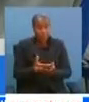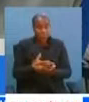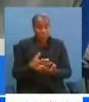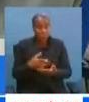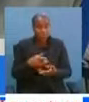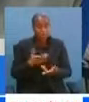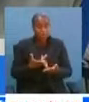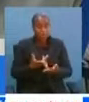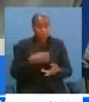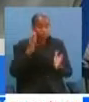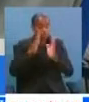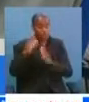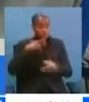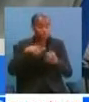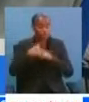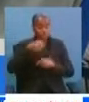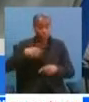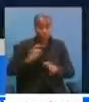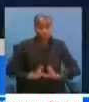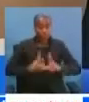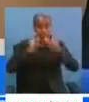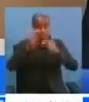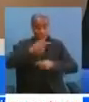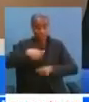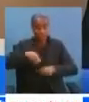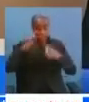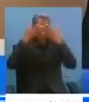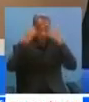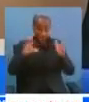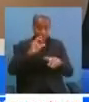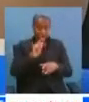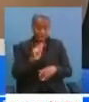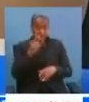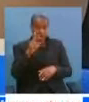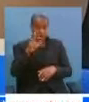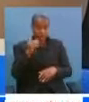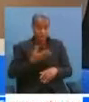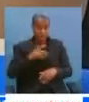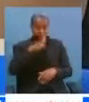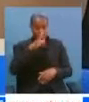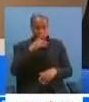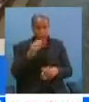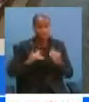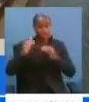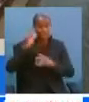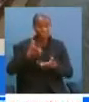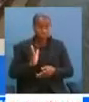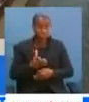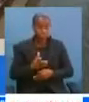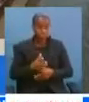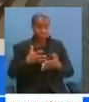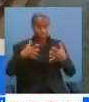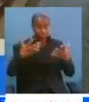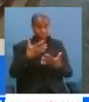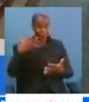político cabo-verdiano e a evolução da nossa democracia. Eurídice Monteiro aponta a autocensura como o grande obstáculo